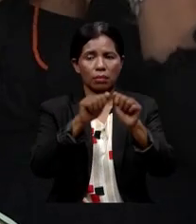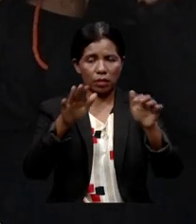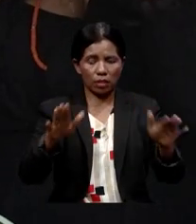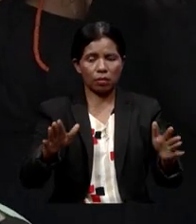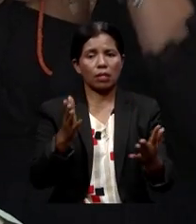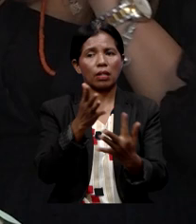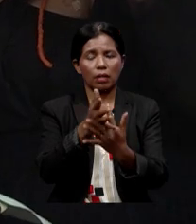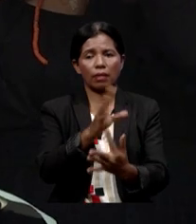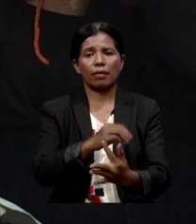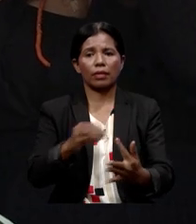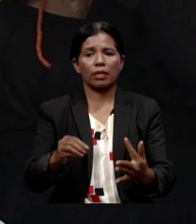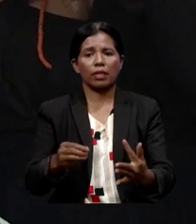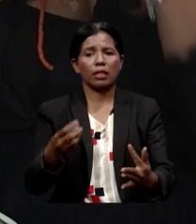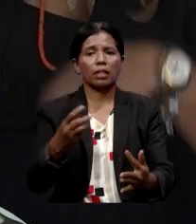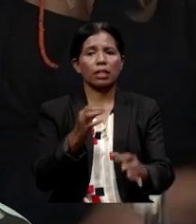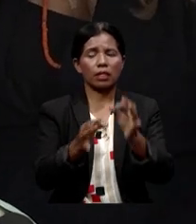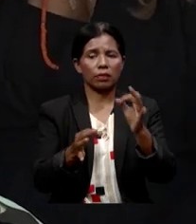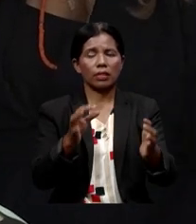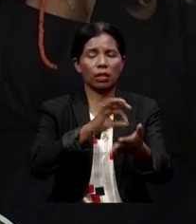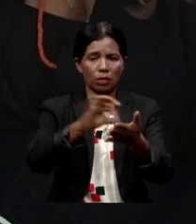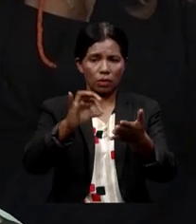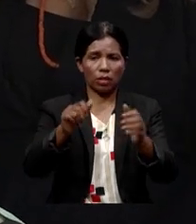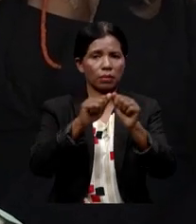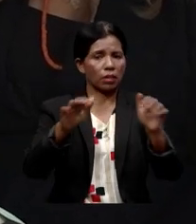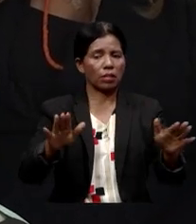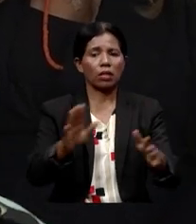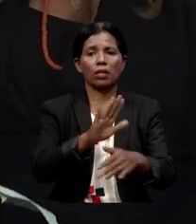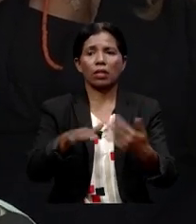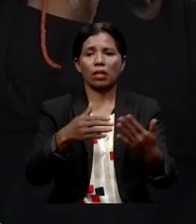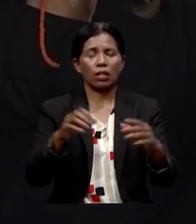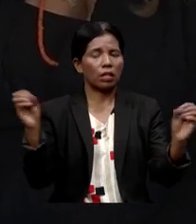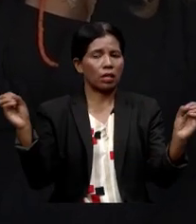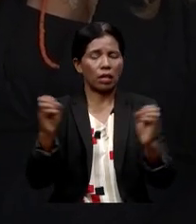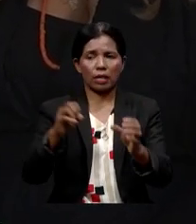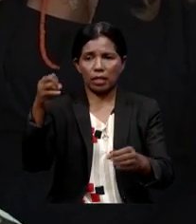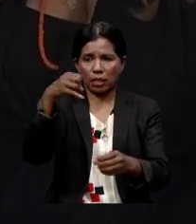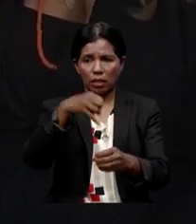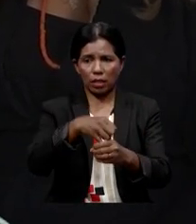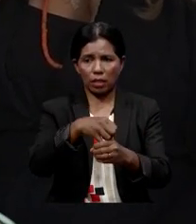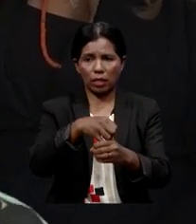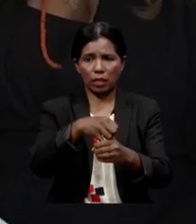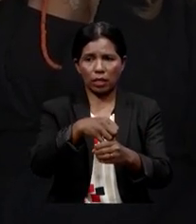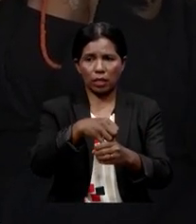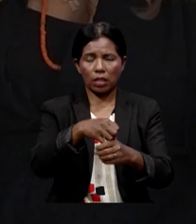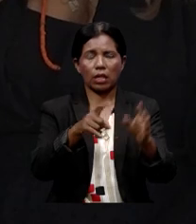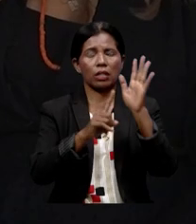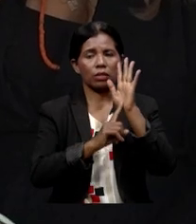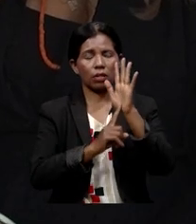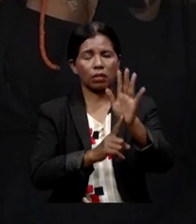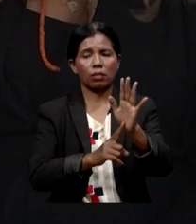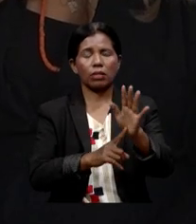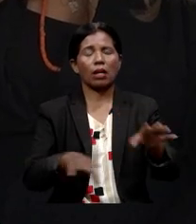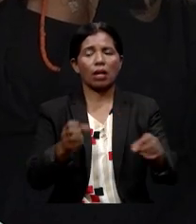central, para se ita conta, a administração central lá inclui a transferência para a